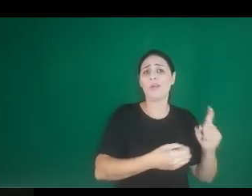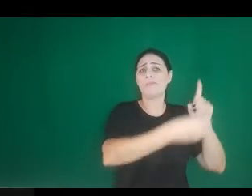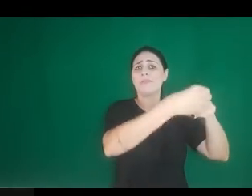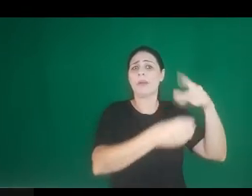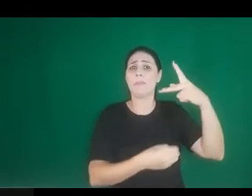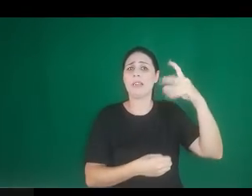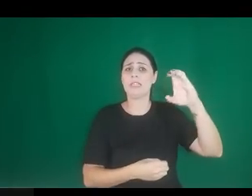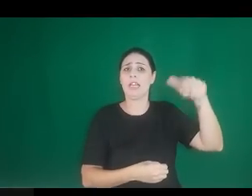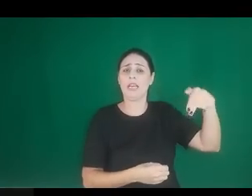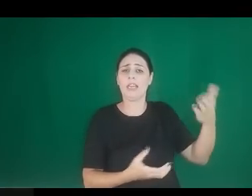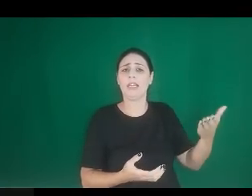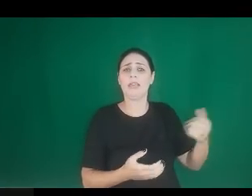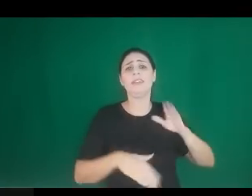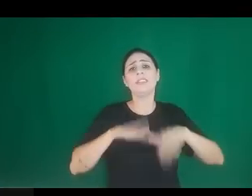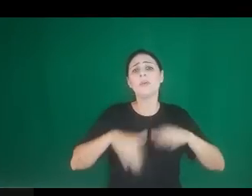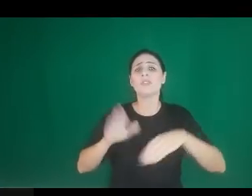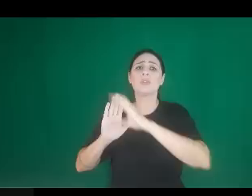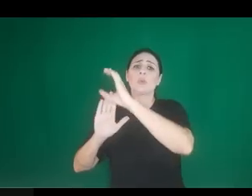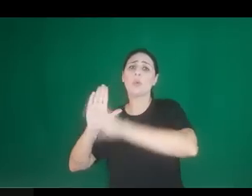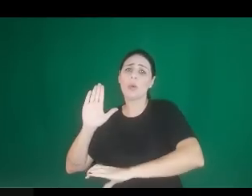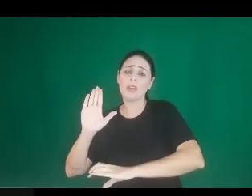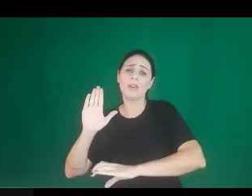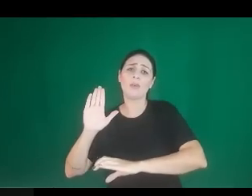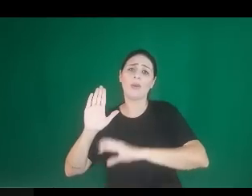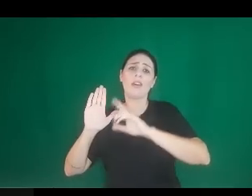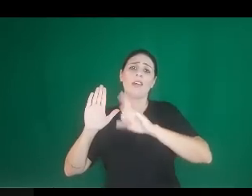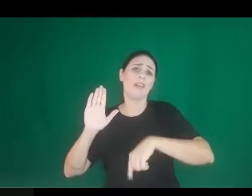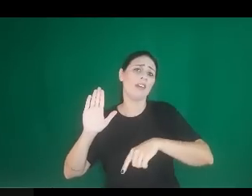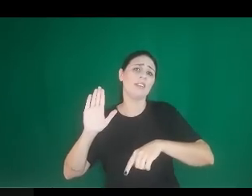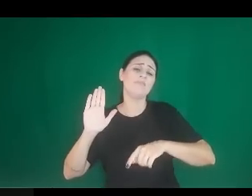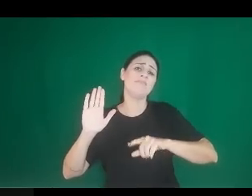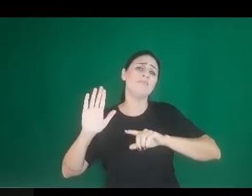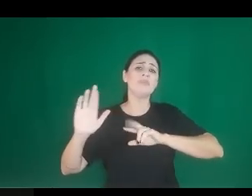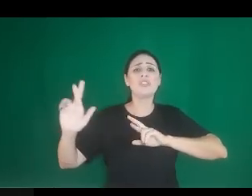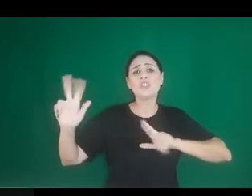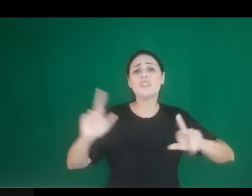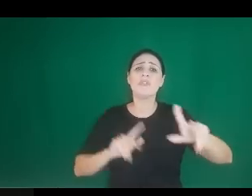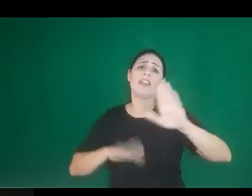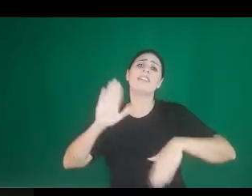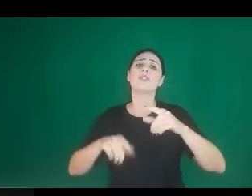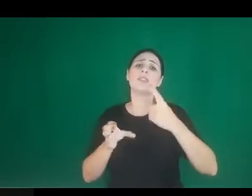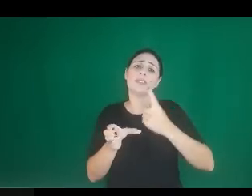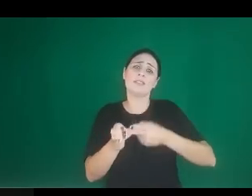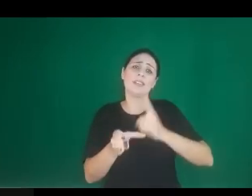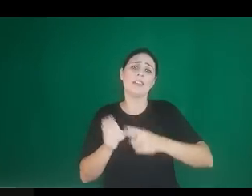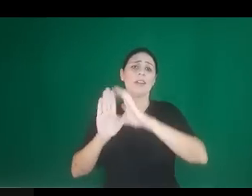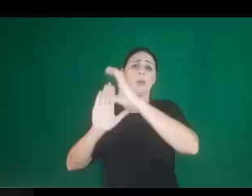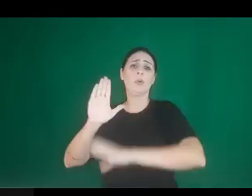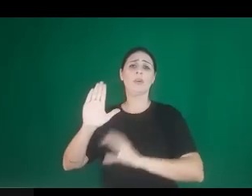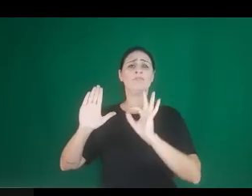Então, o currículo em ação, na sala, às vezes não era diferente de um município que tinha um currículo